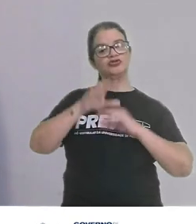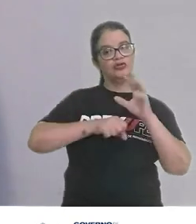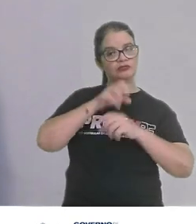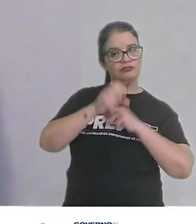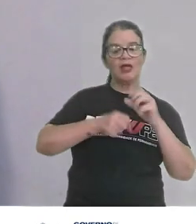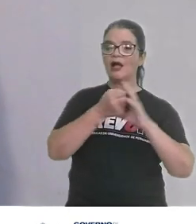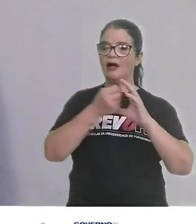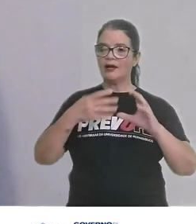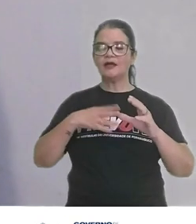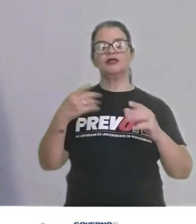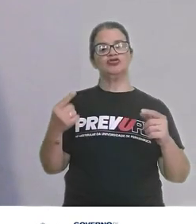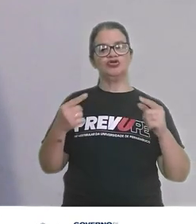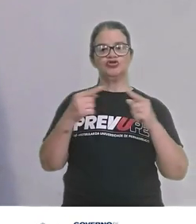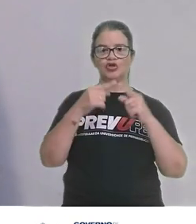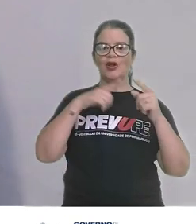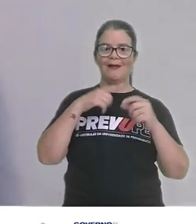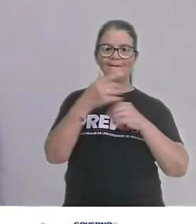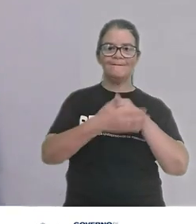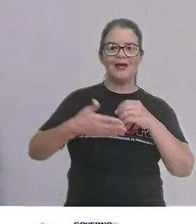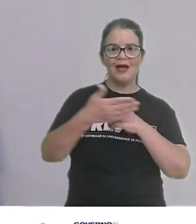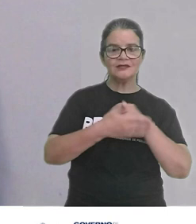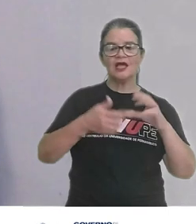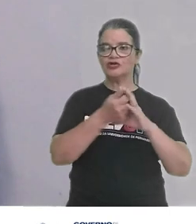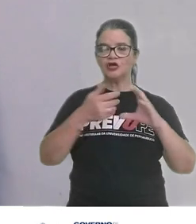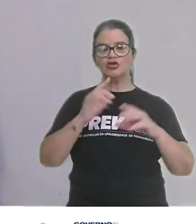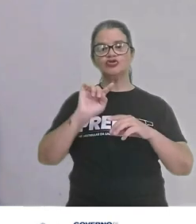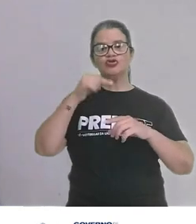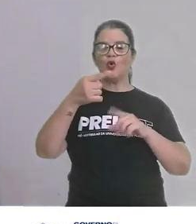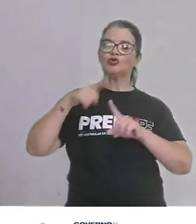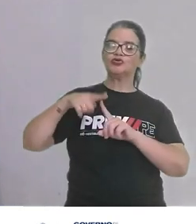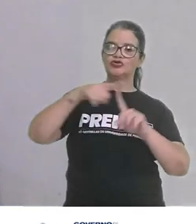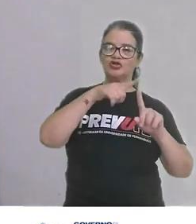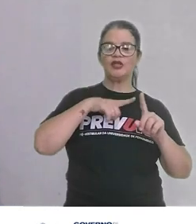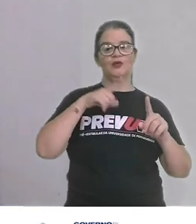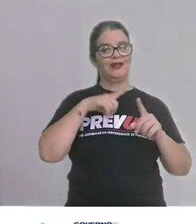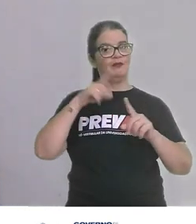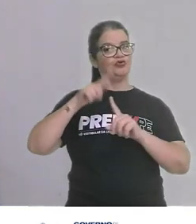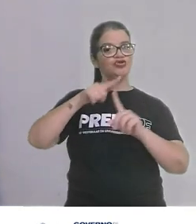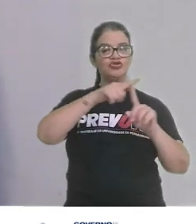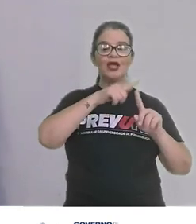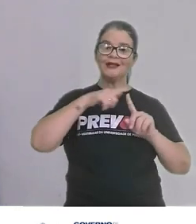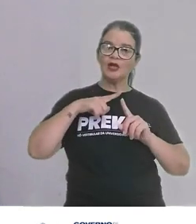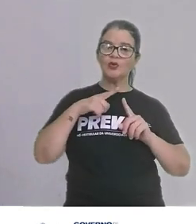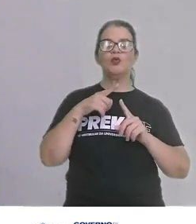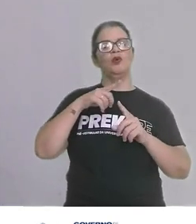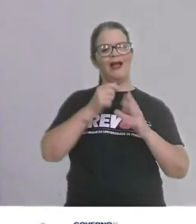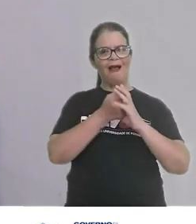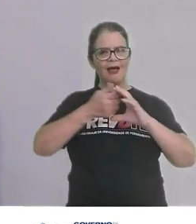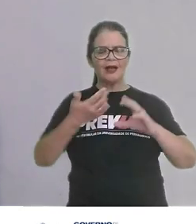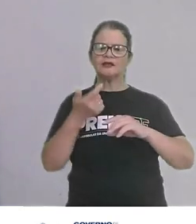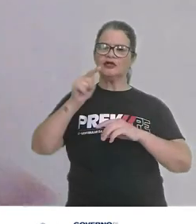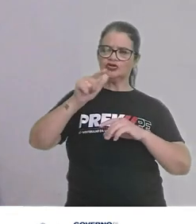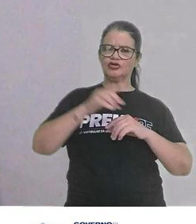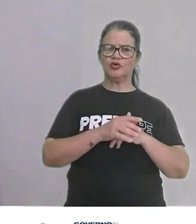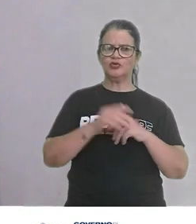características de composição, características básicas de outro gênero. A gente tem um gênero, então, tomando as características de